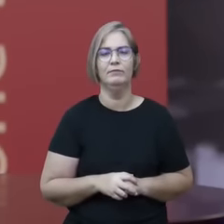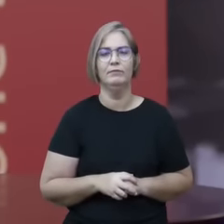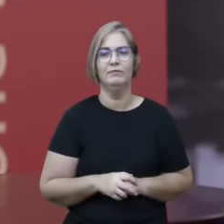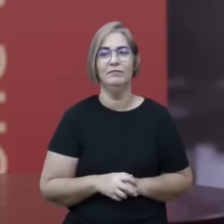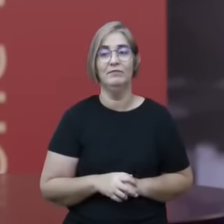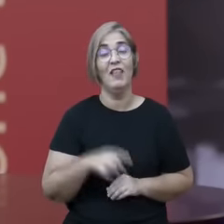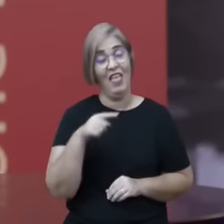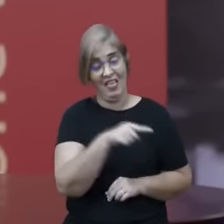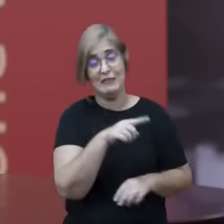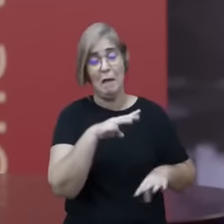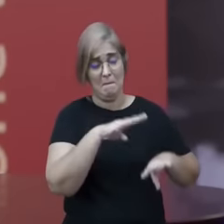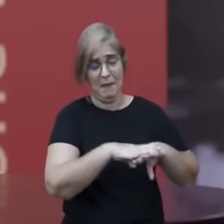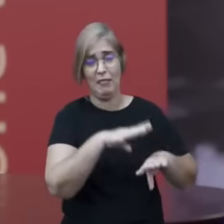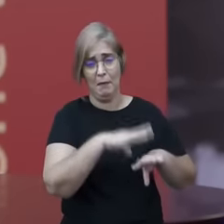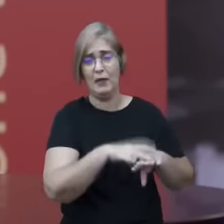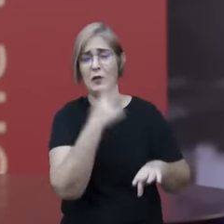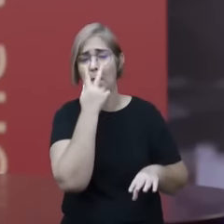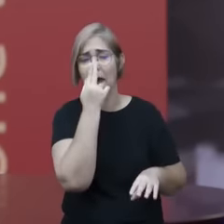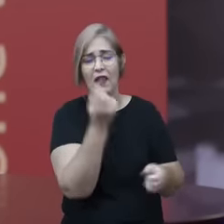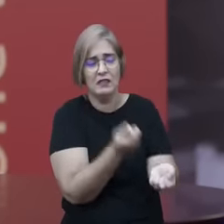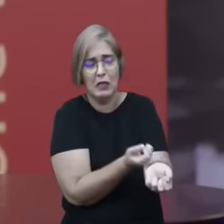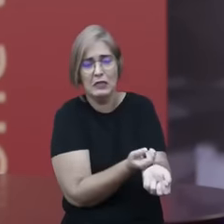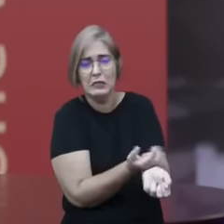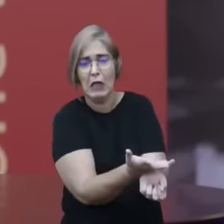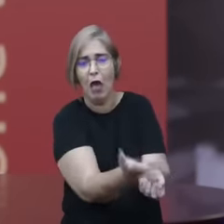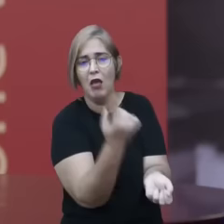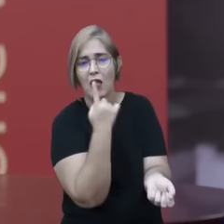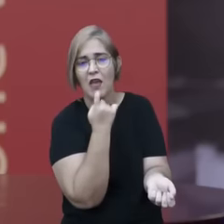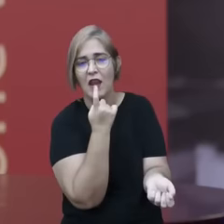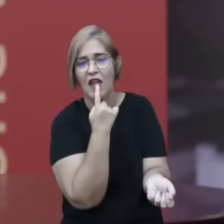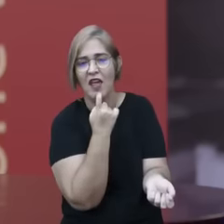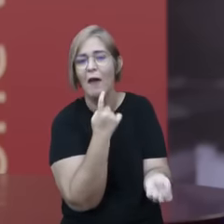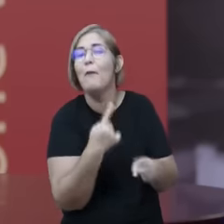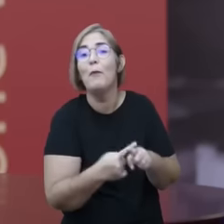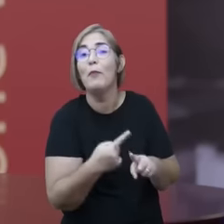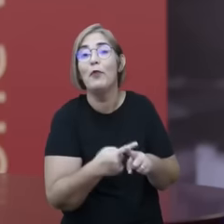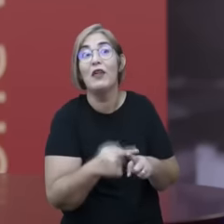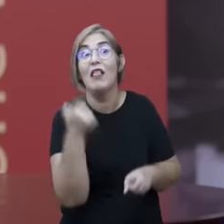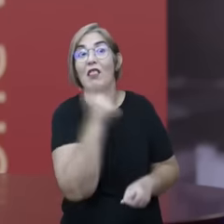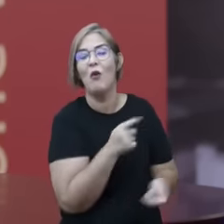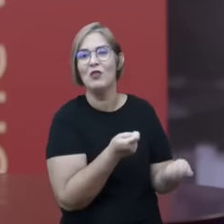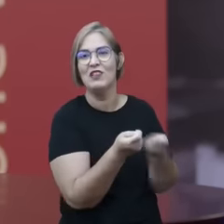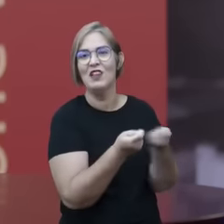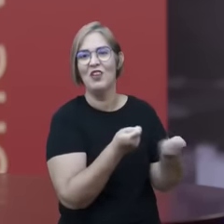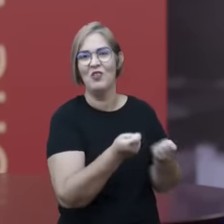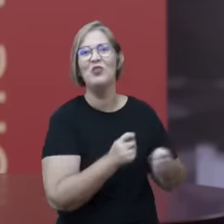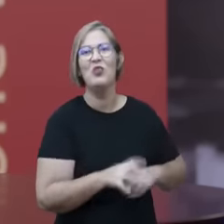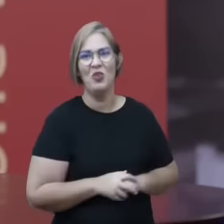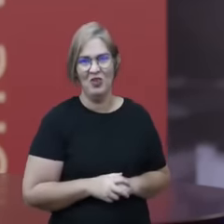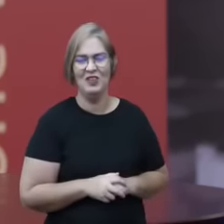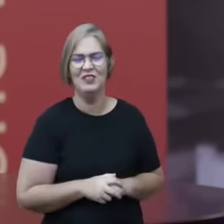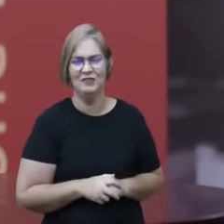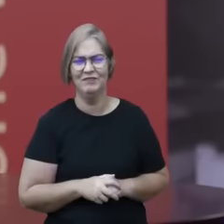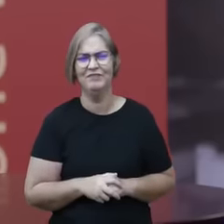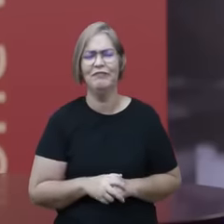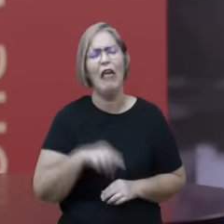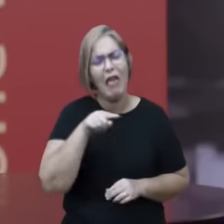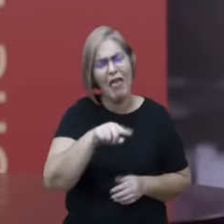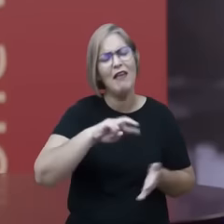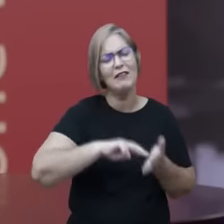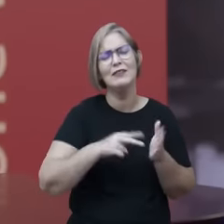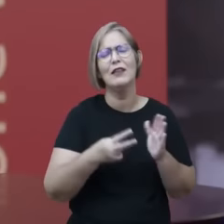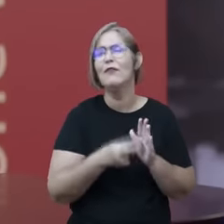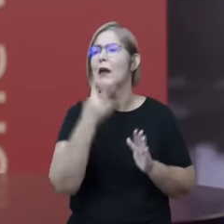Essa matemática sangrenta, então, né, que vai ordenar a nossa condição é justamente aquilo que